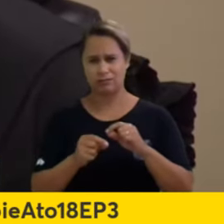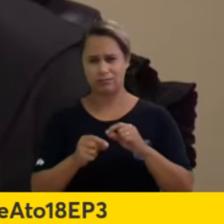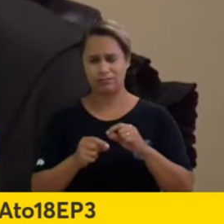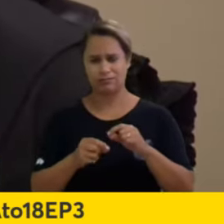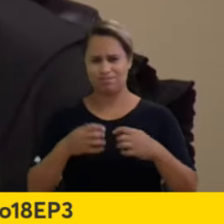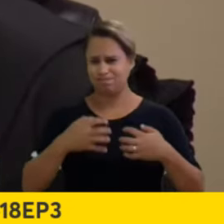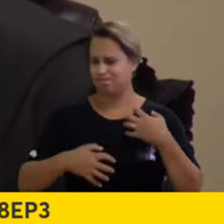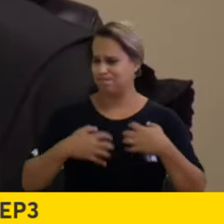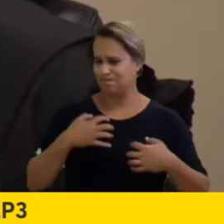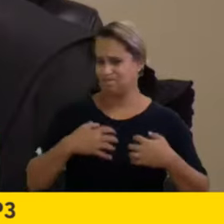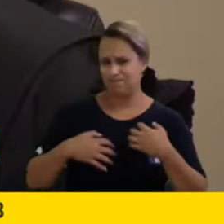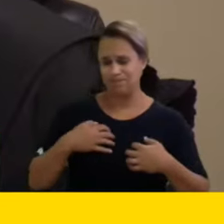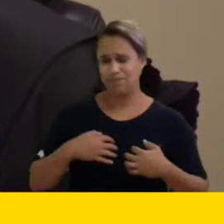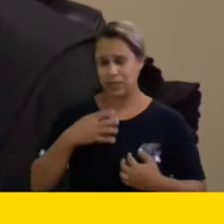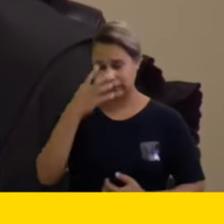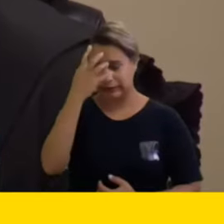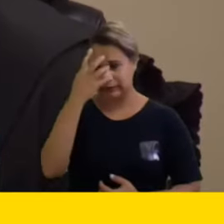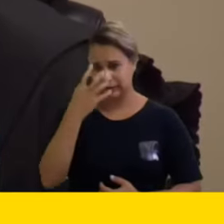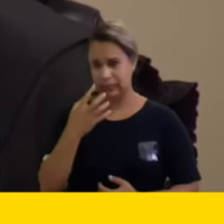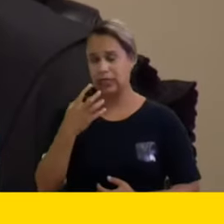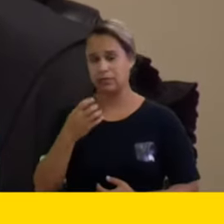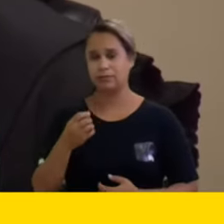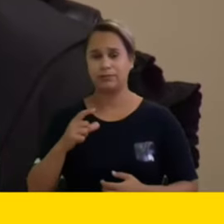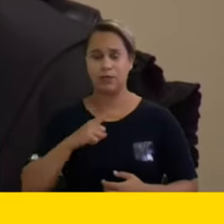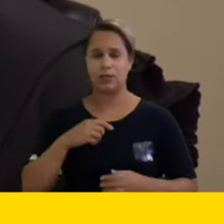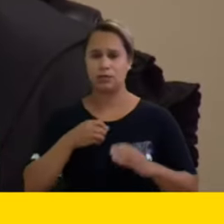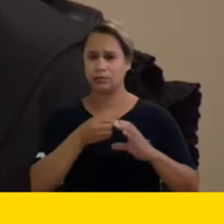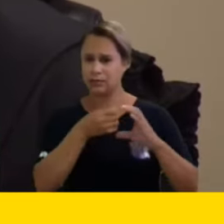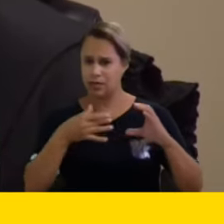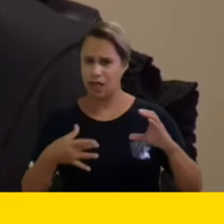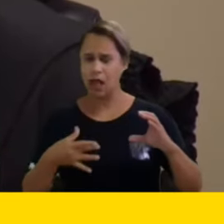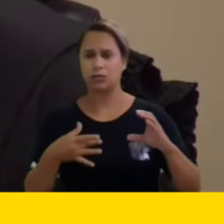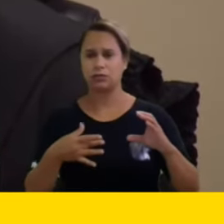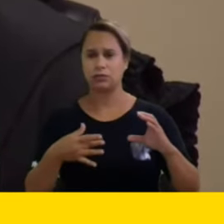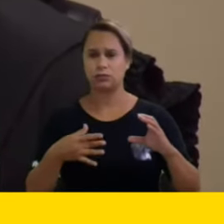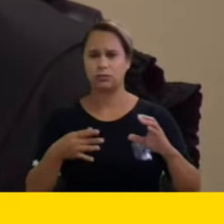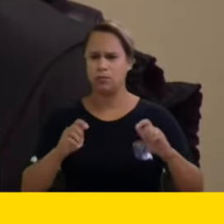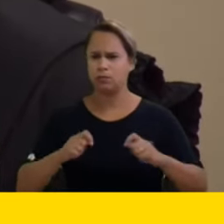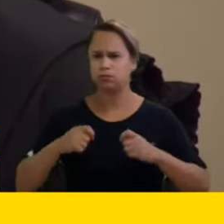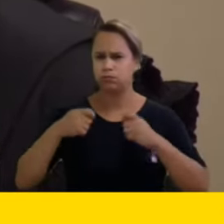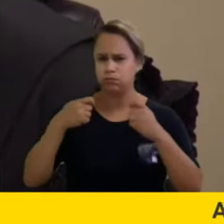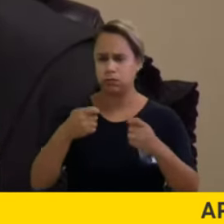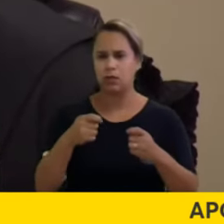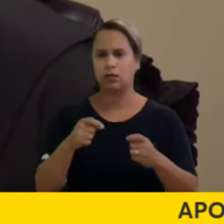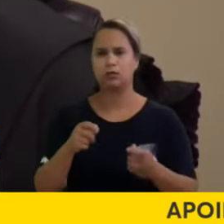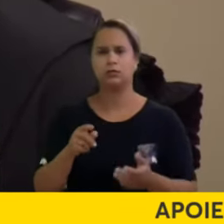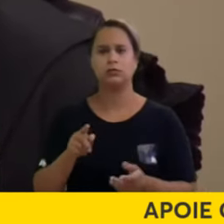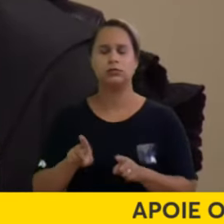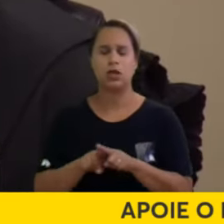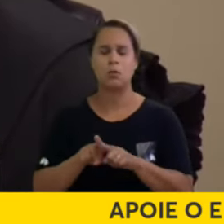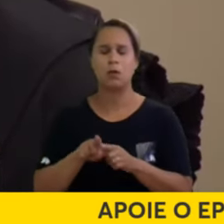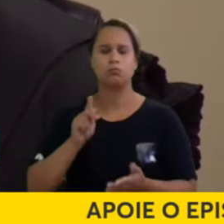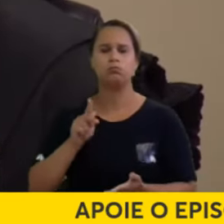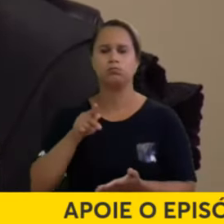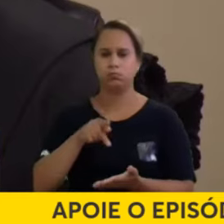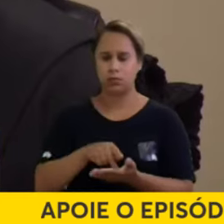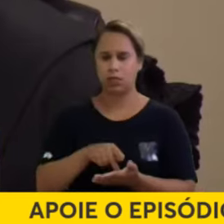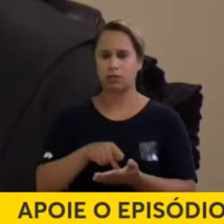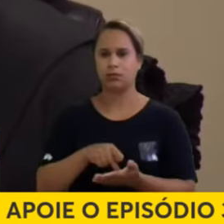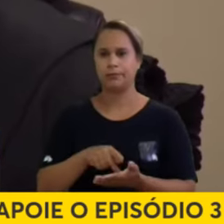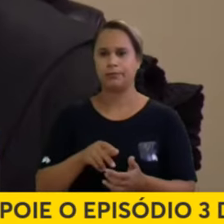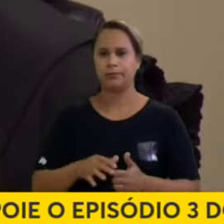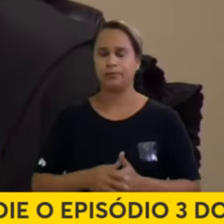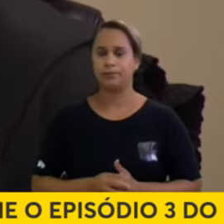julgamento deve ter não só um caráter potencial mais concreto tornando-se um dado efetivamente poluidor do processo para tornar